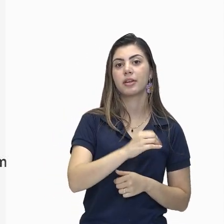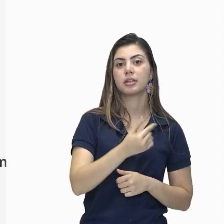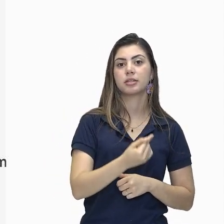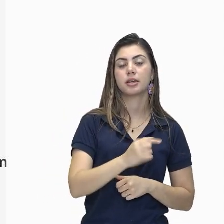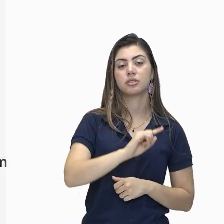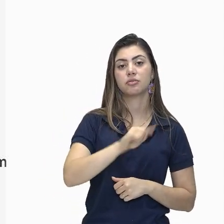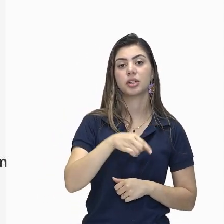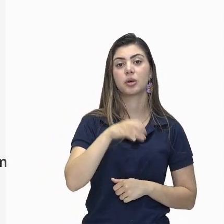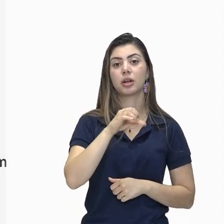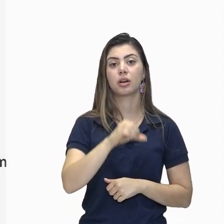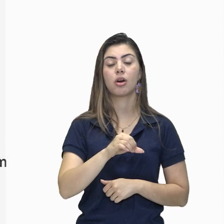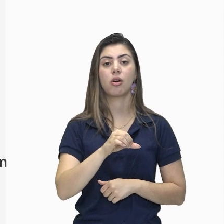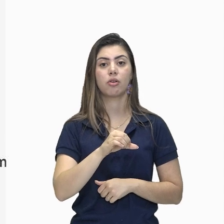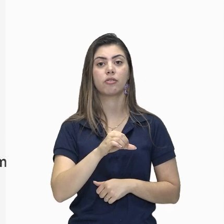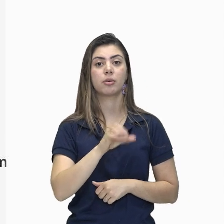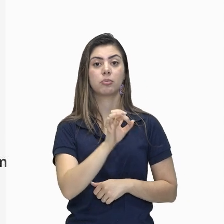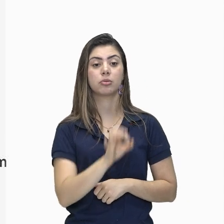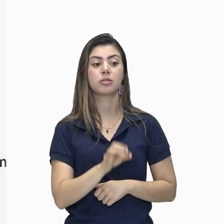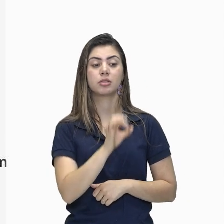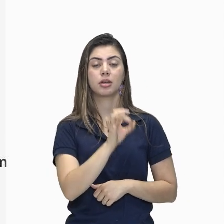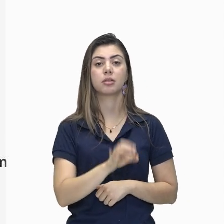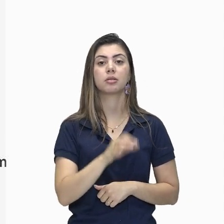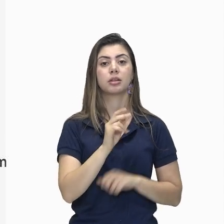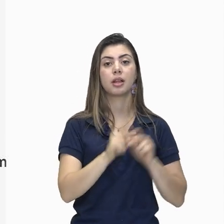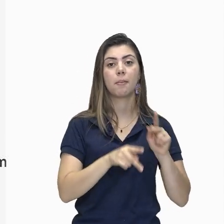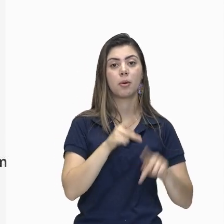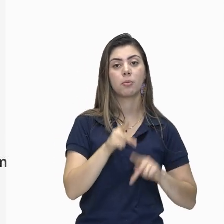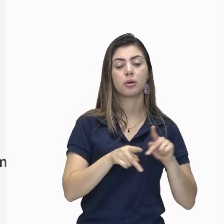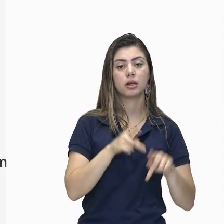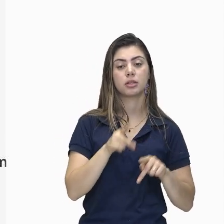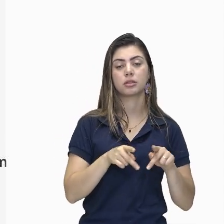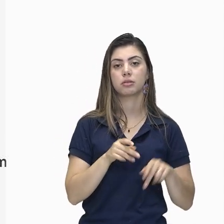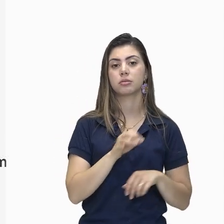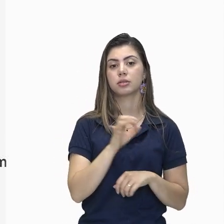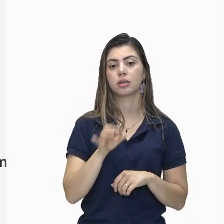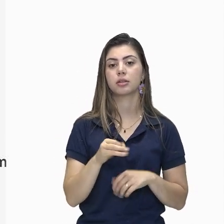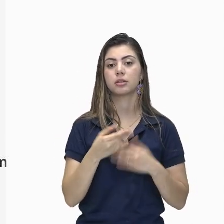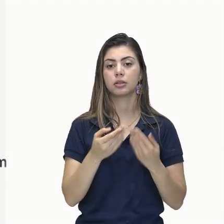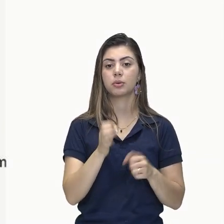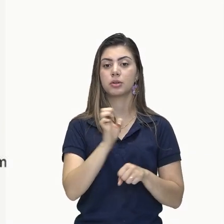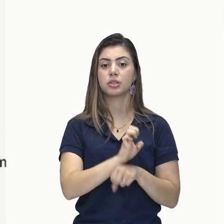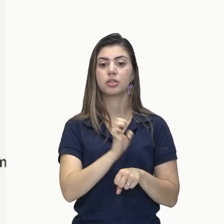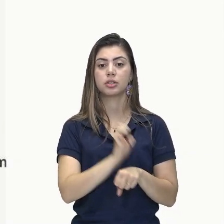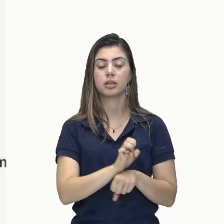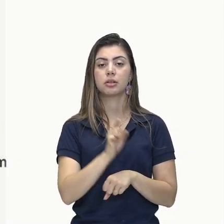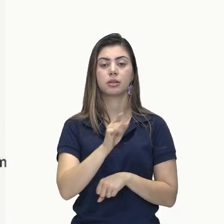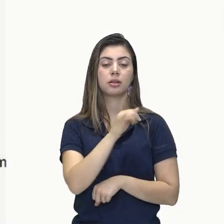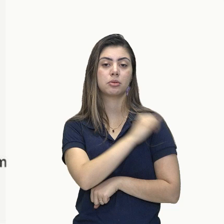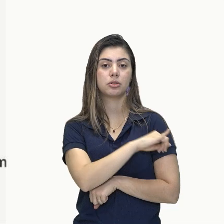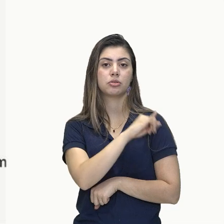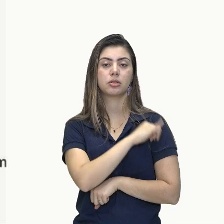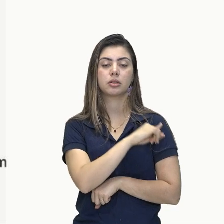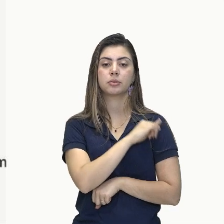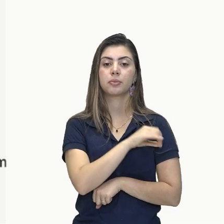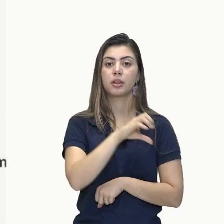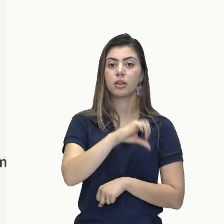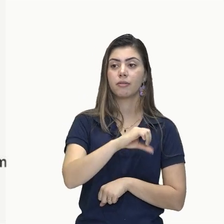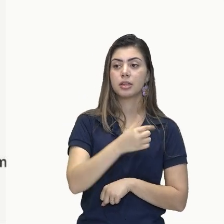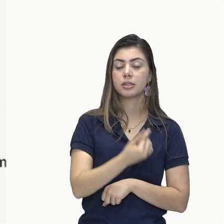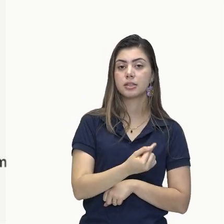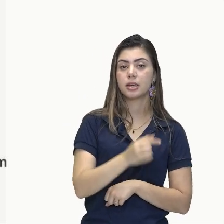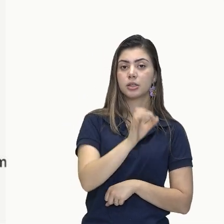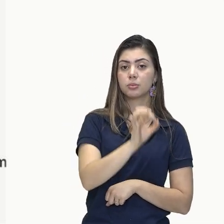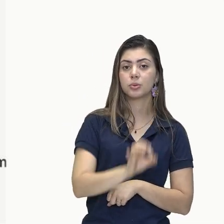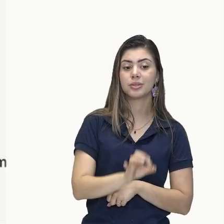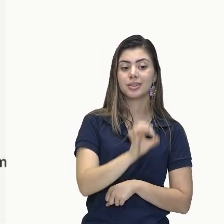97,9% da sua população, e a gente vai destacar aqui o estado do Rio de Janeiro, 97% da sua